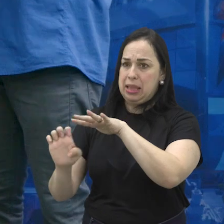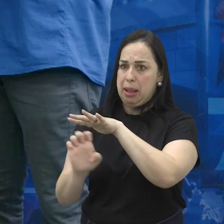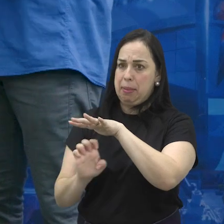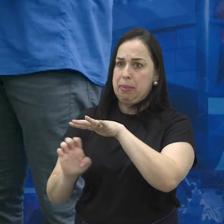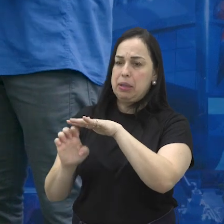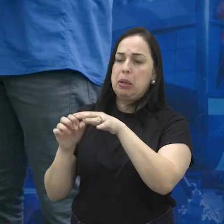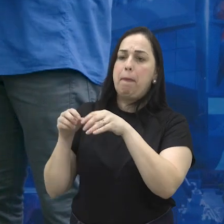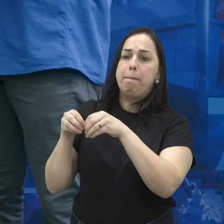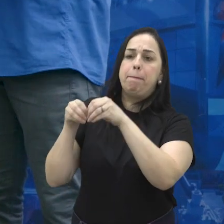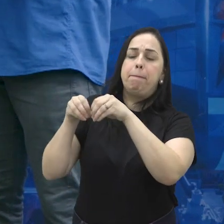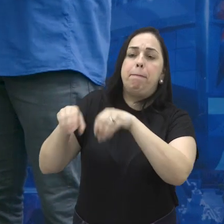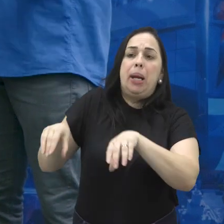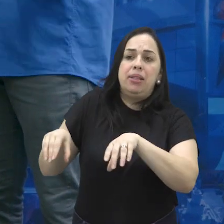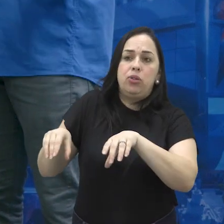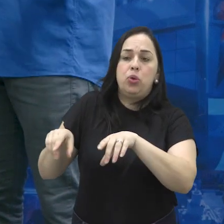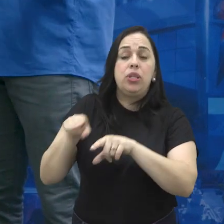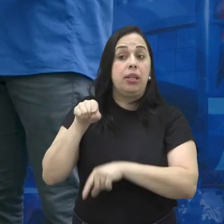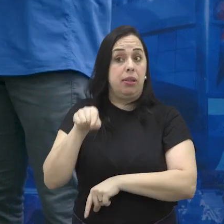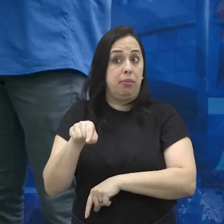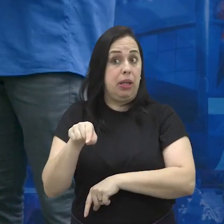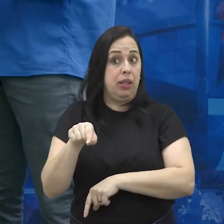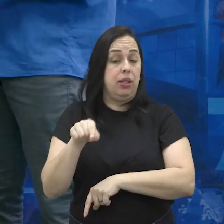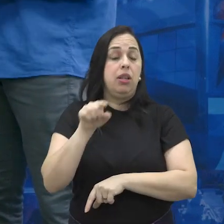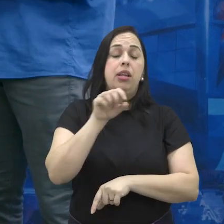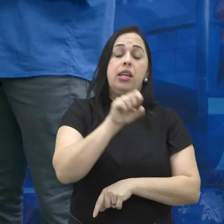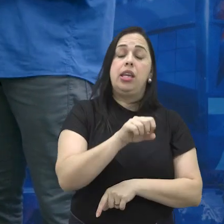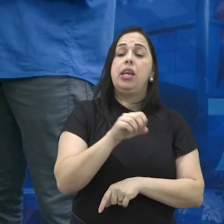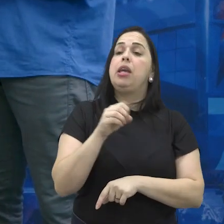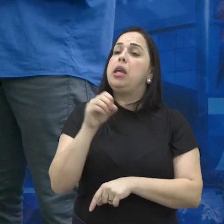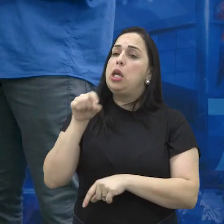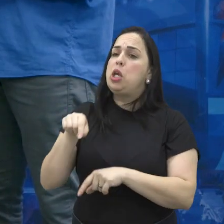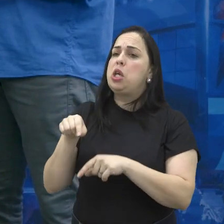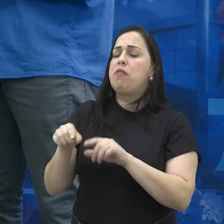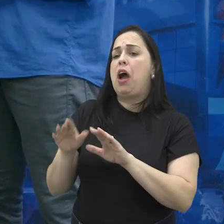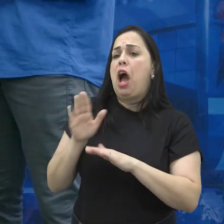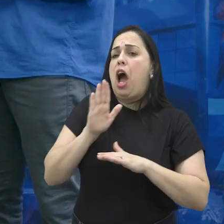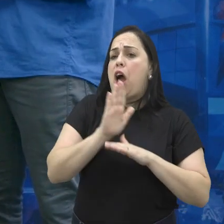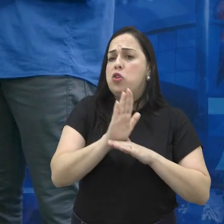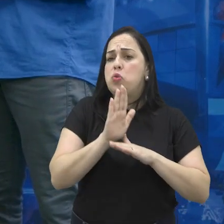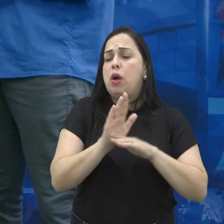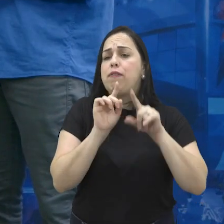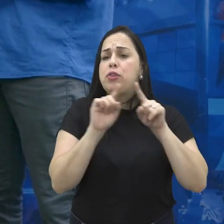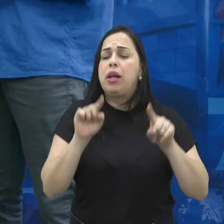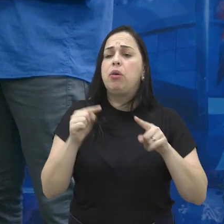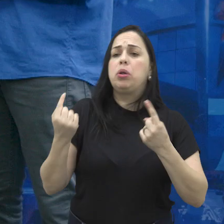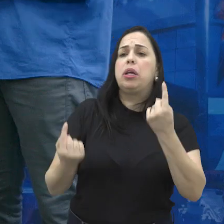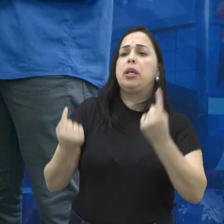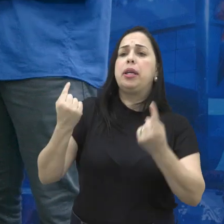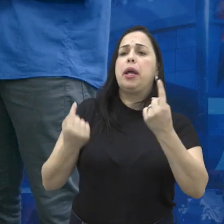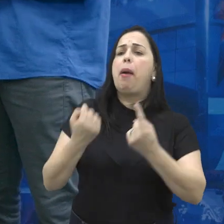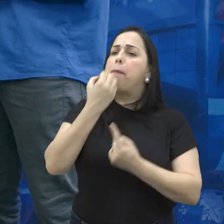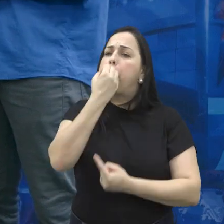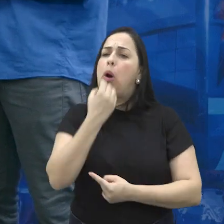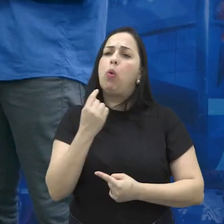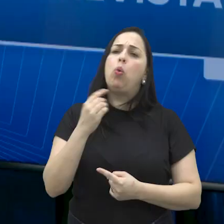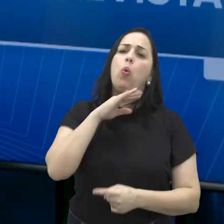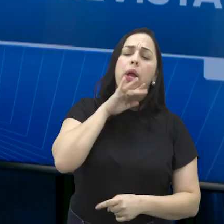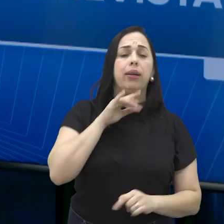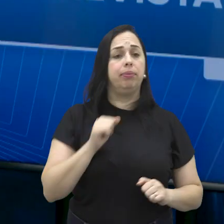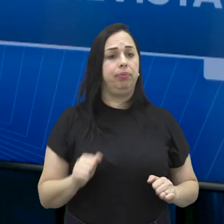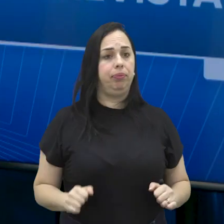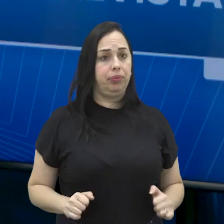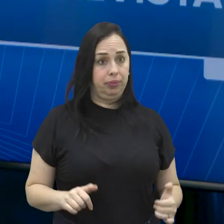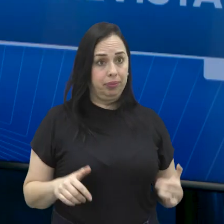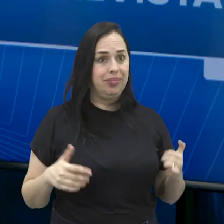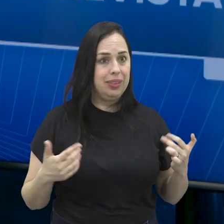de prejuízos e de benefícios que a aprovação, por exemplo, dessa PEC poderia trazer? Bom,